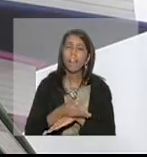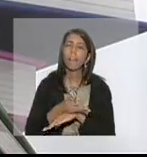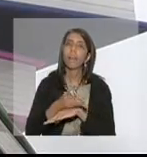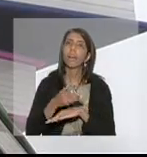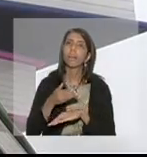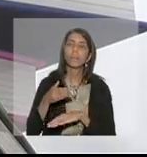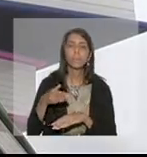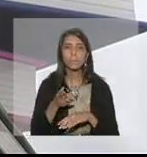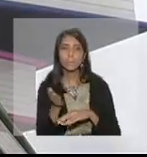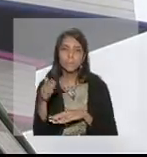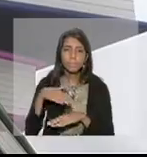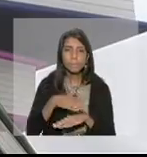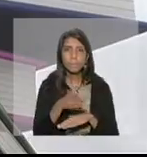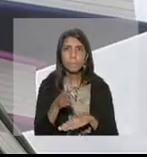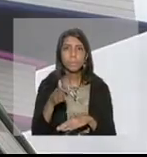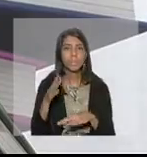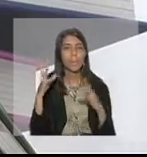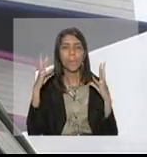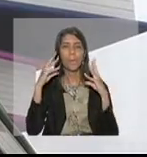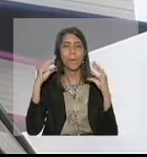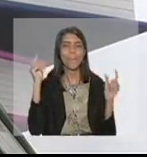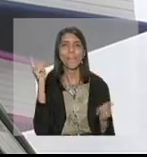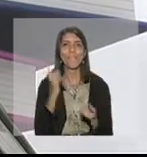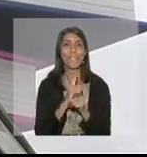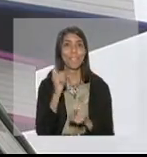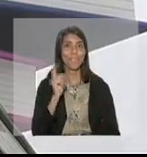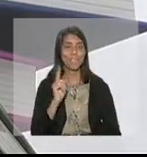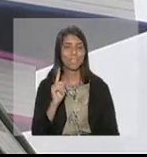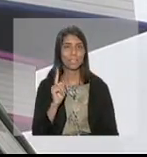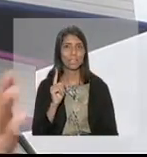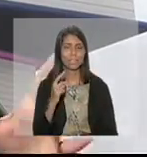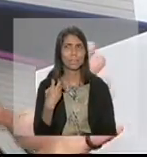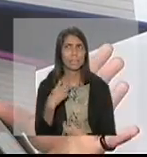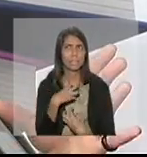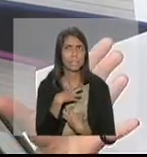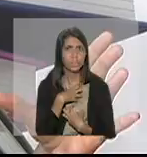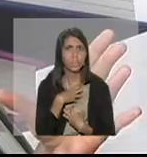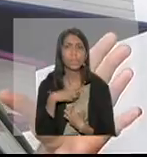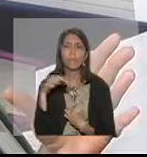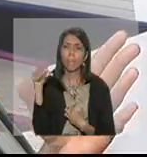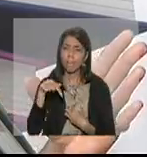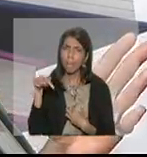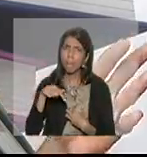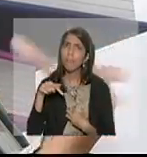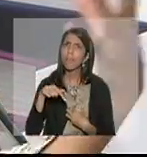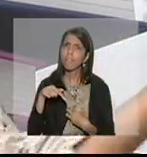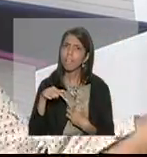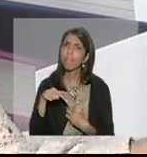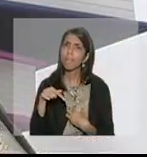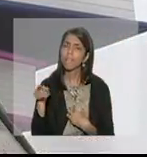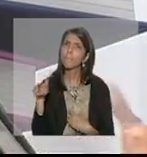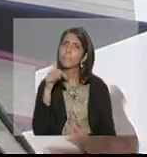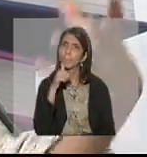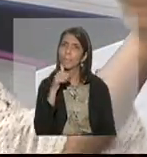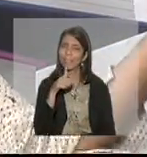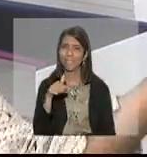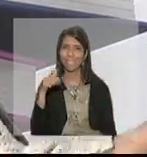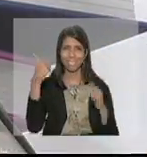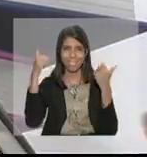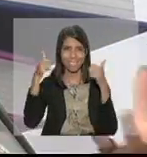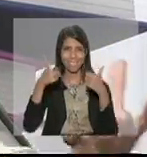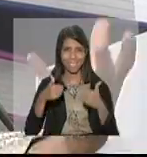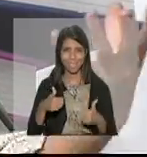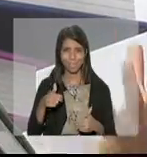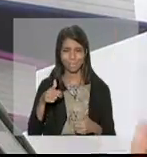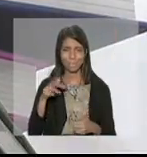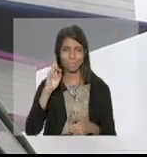até onde os holandeses não iriam. E quando eles sentiram que ali, né, a Pachamama, né, a deusa